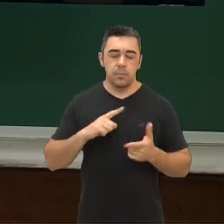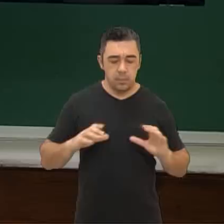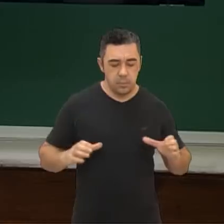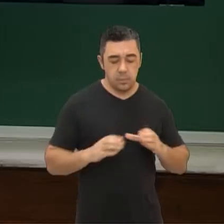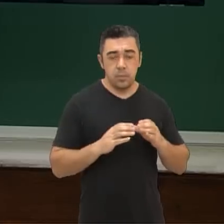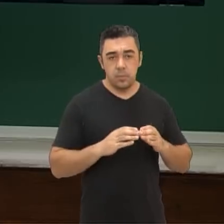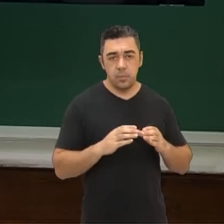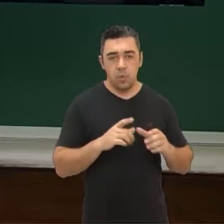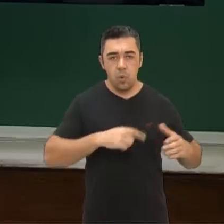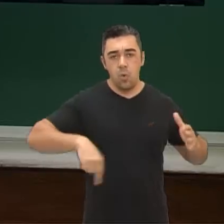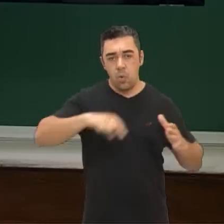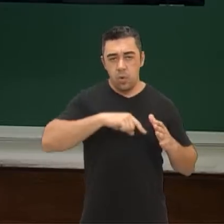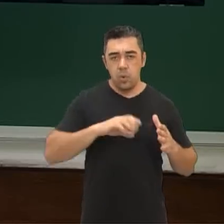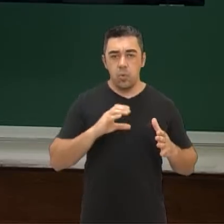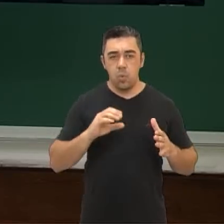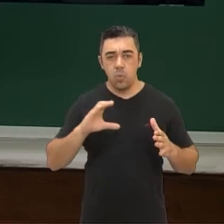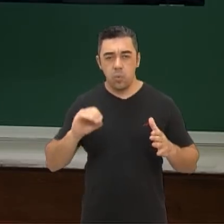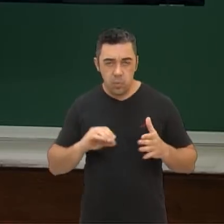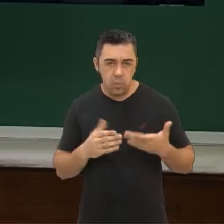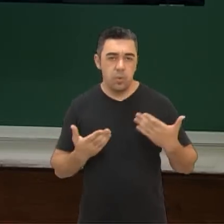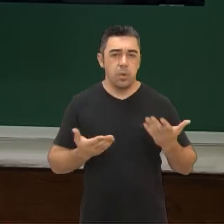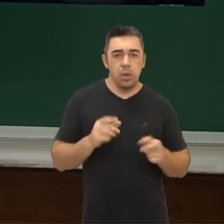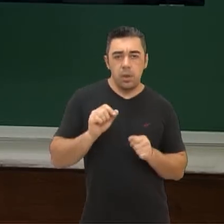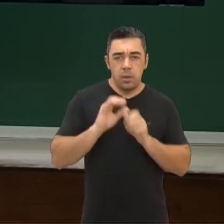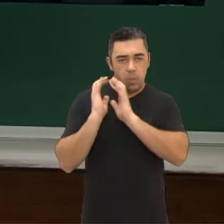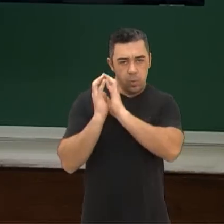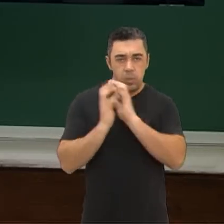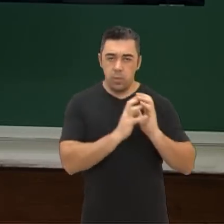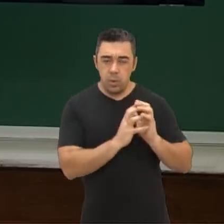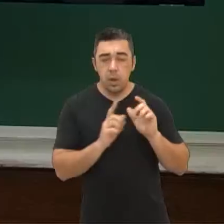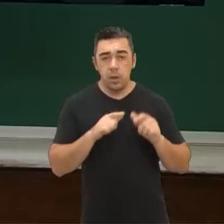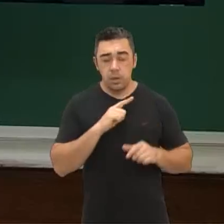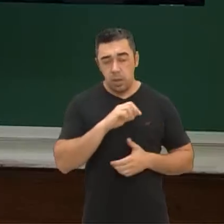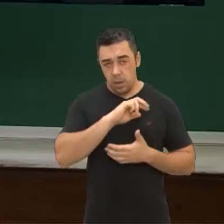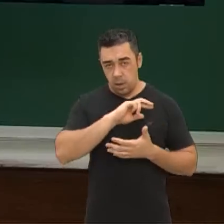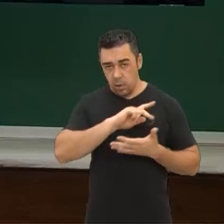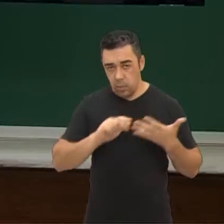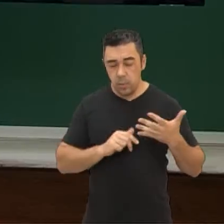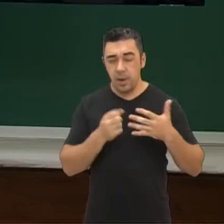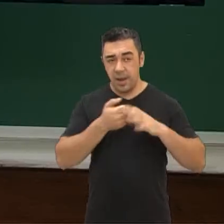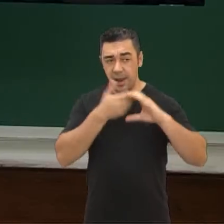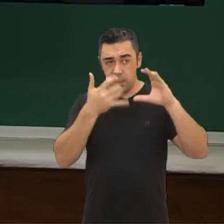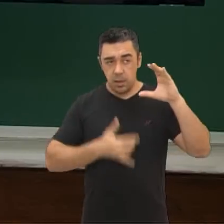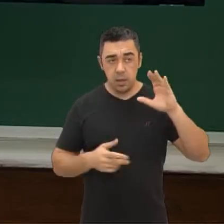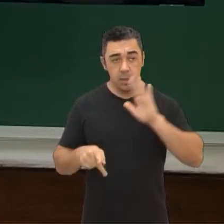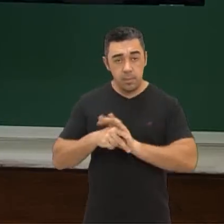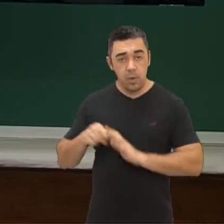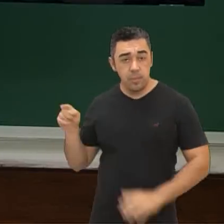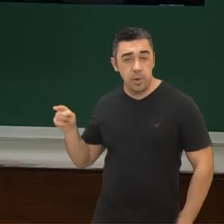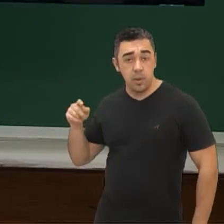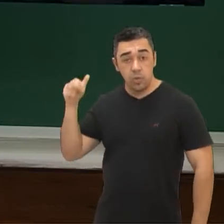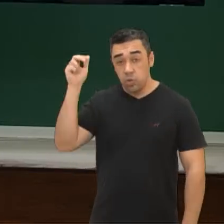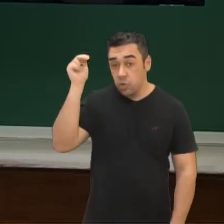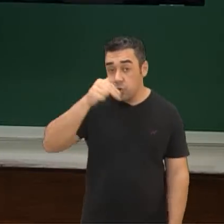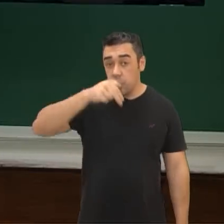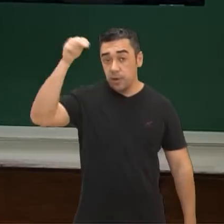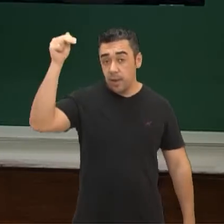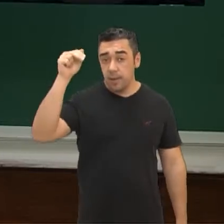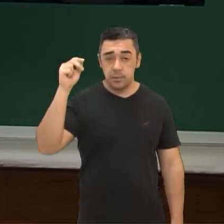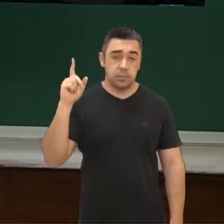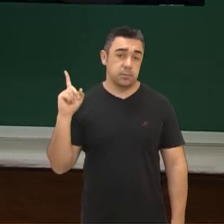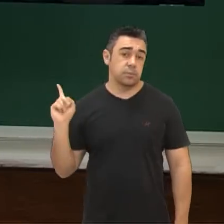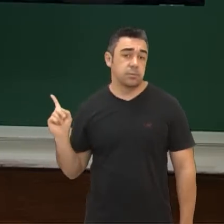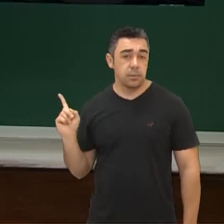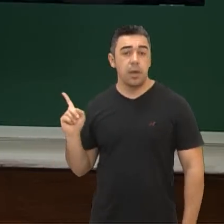que fazem uma coisa muito interessante para que as pessoas chame a atenção das pessoas, né? Então, nesses lugares, o povo